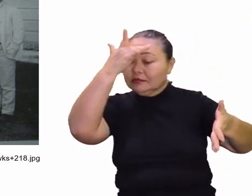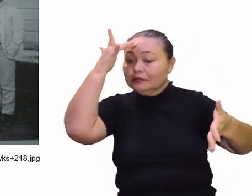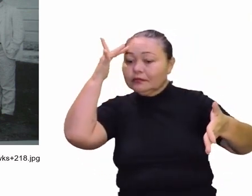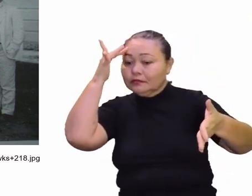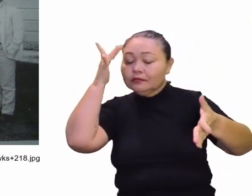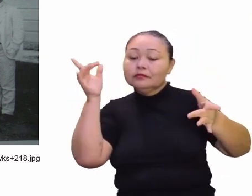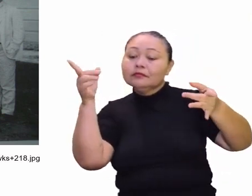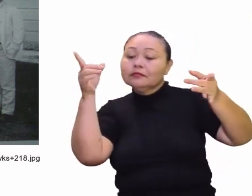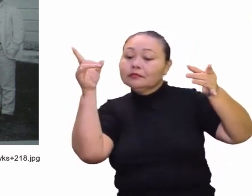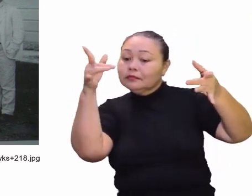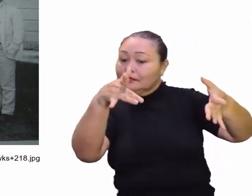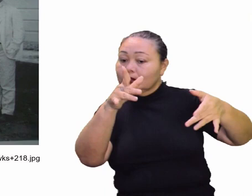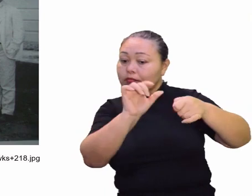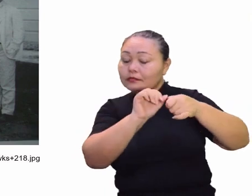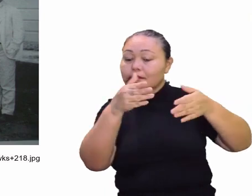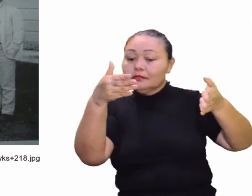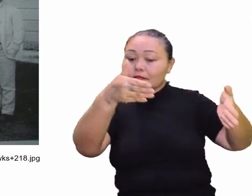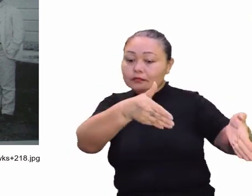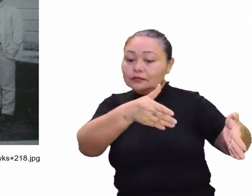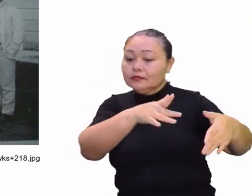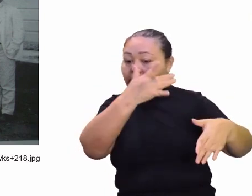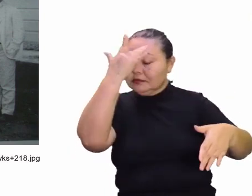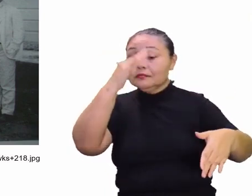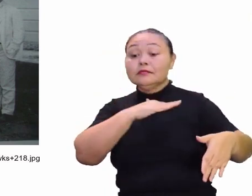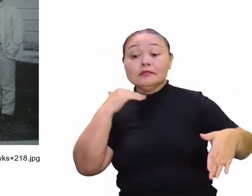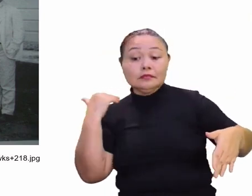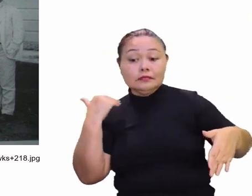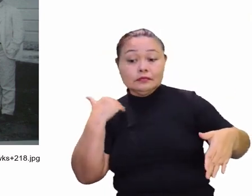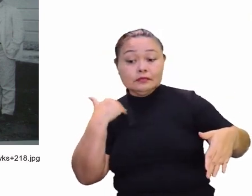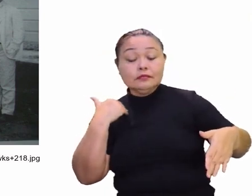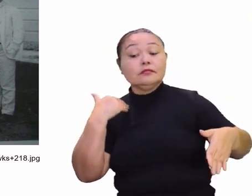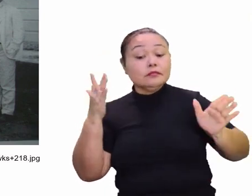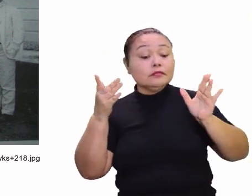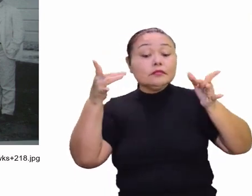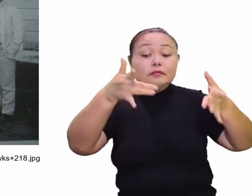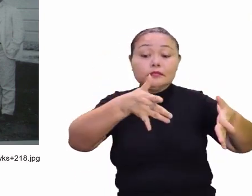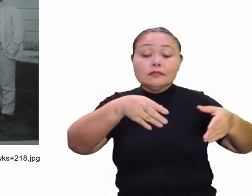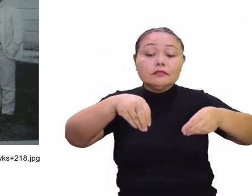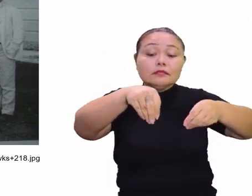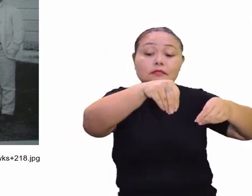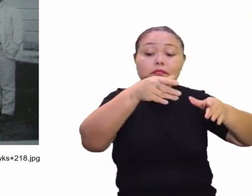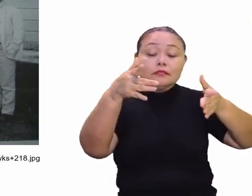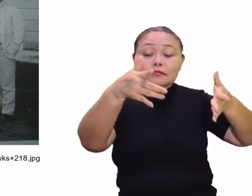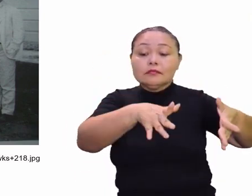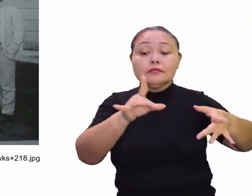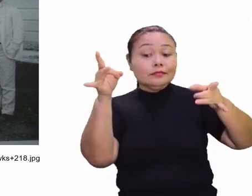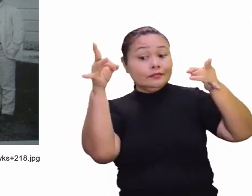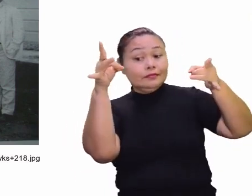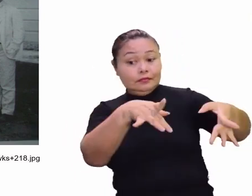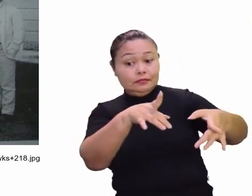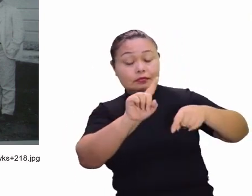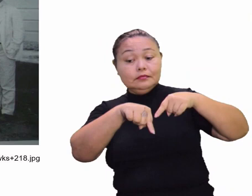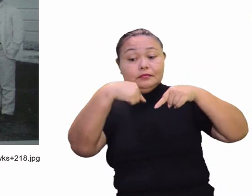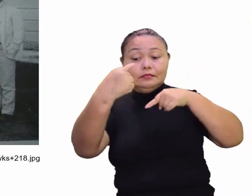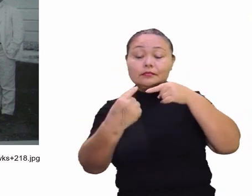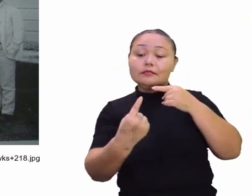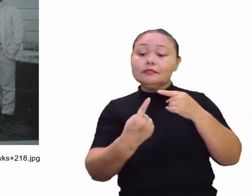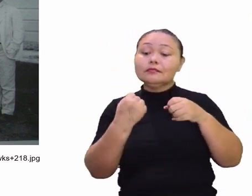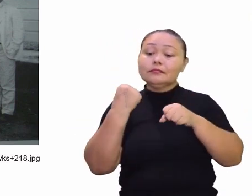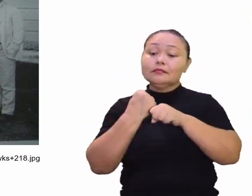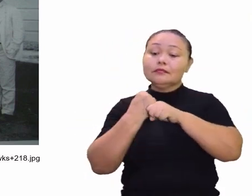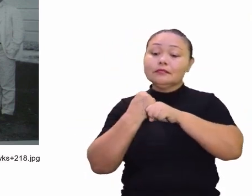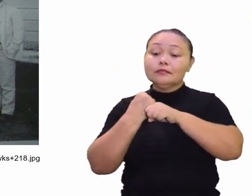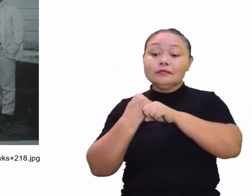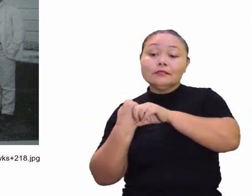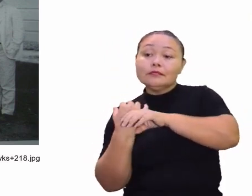que morreram eram enterradas ali. Sabia que ele era um cemitério que foi abandonado e em cima cresceu aquela